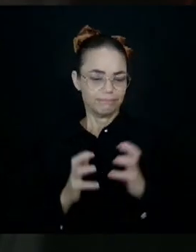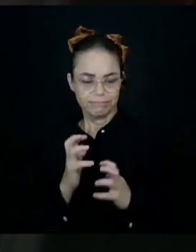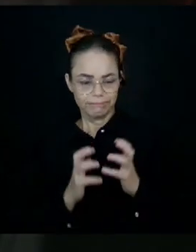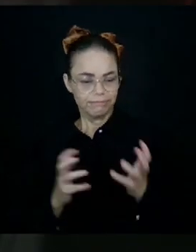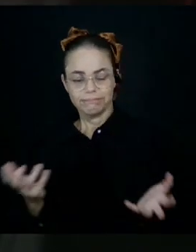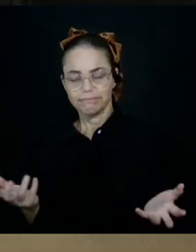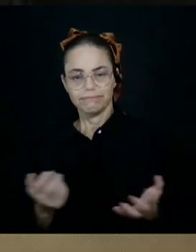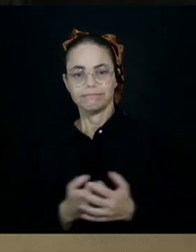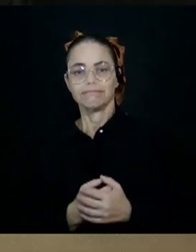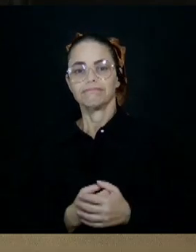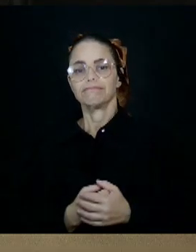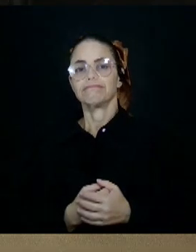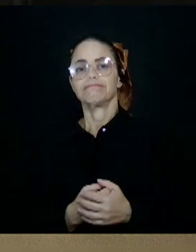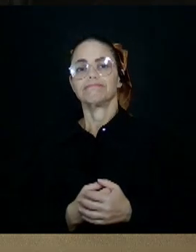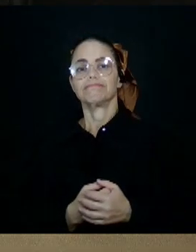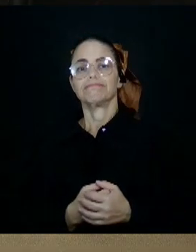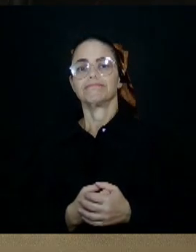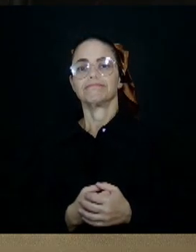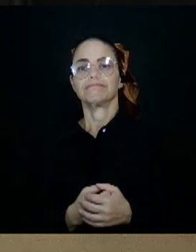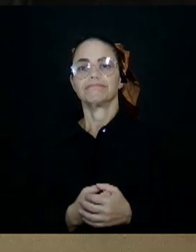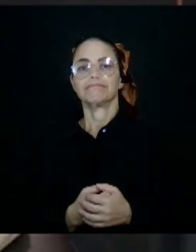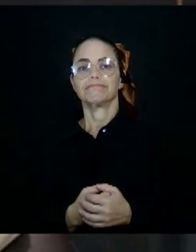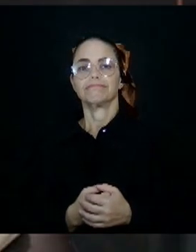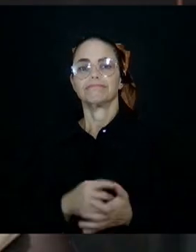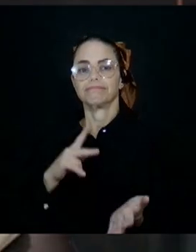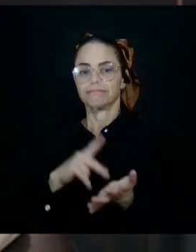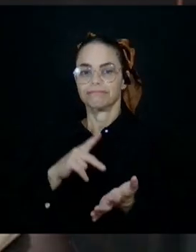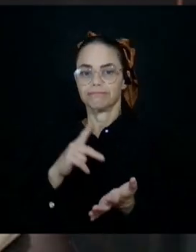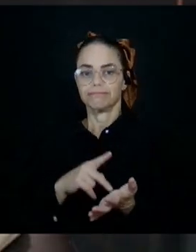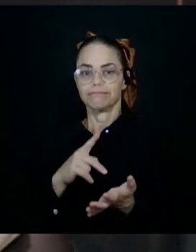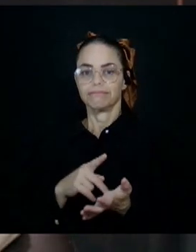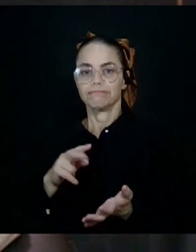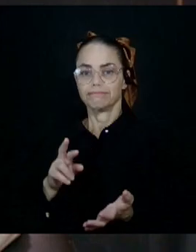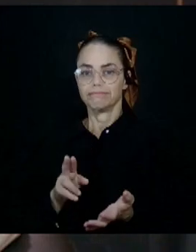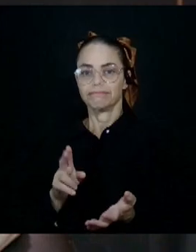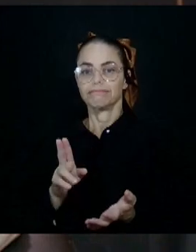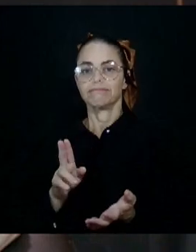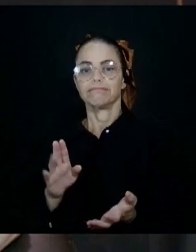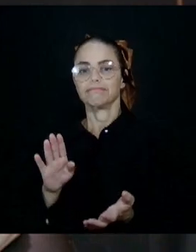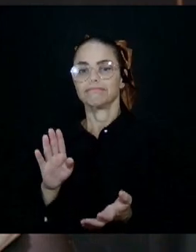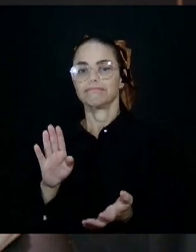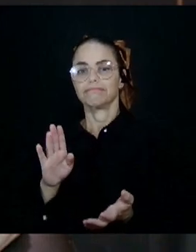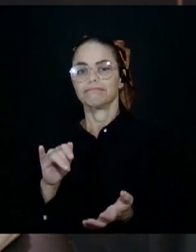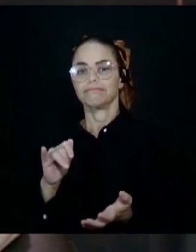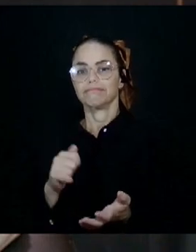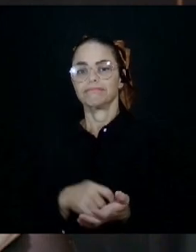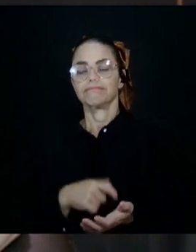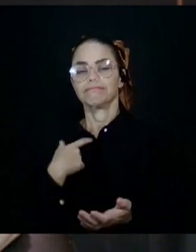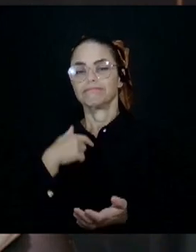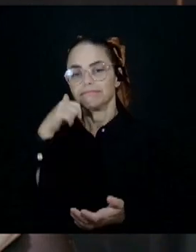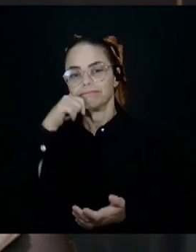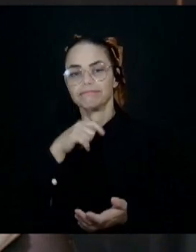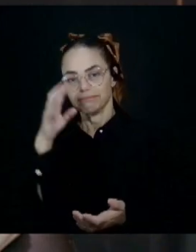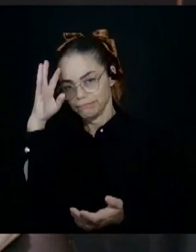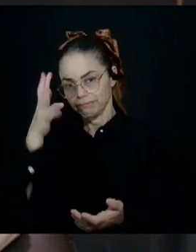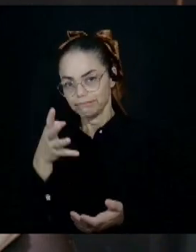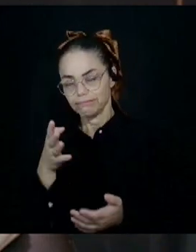Adélia? É verdade, Rúbia. Pior que a mulher que ela decide seguir um